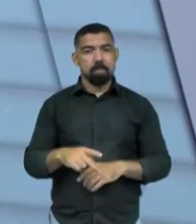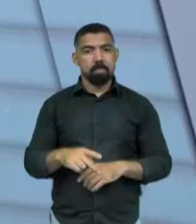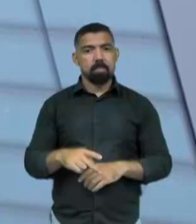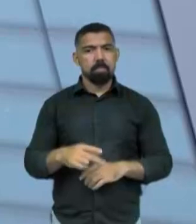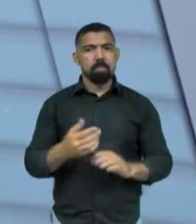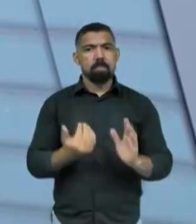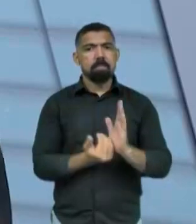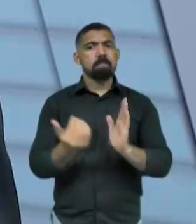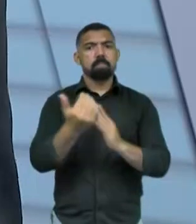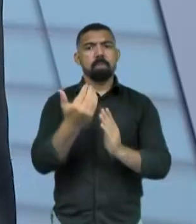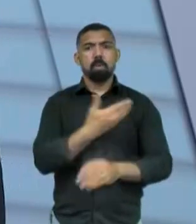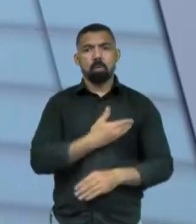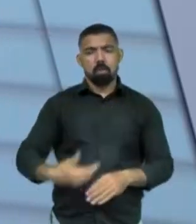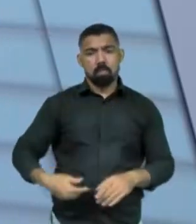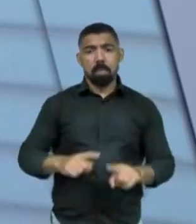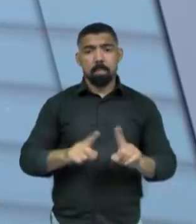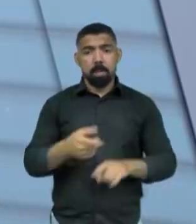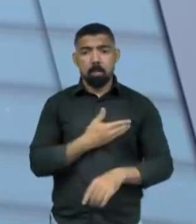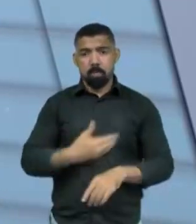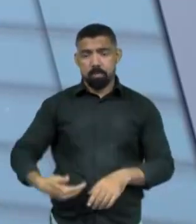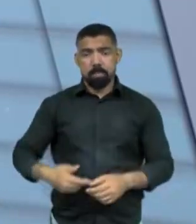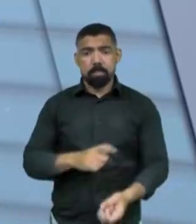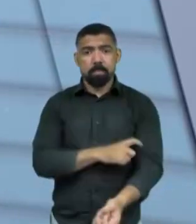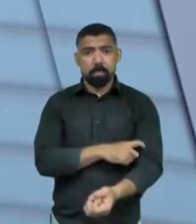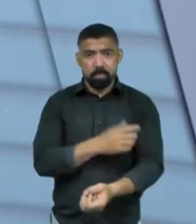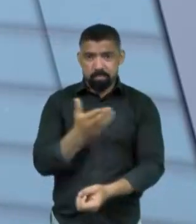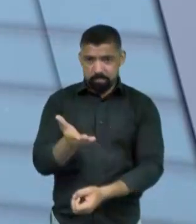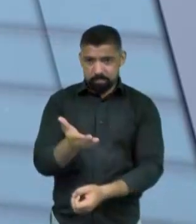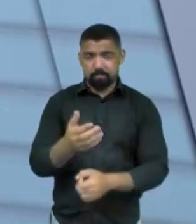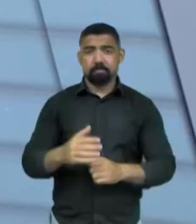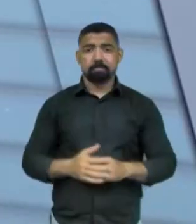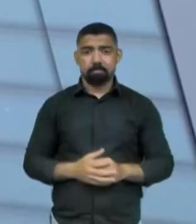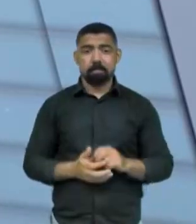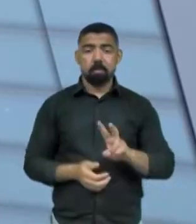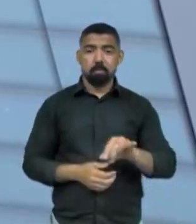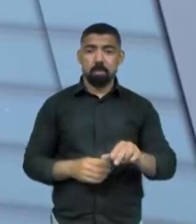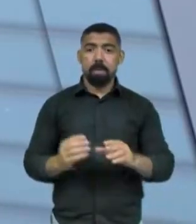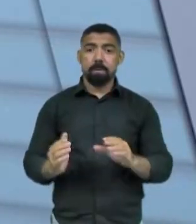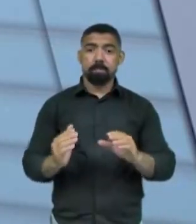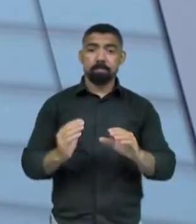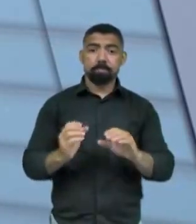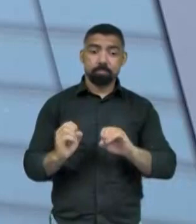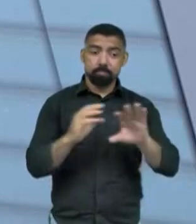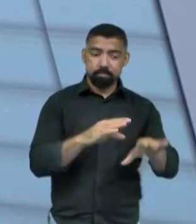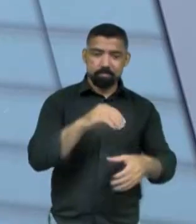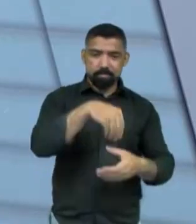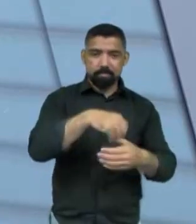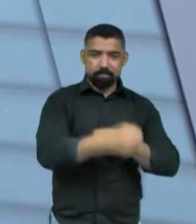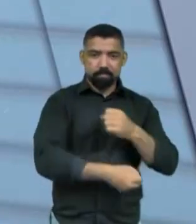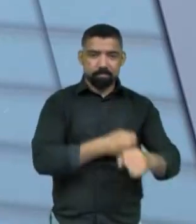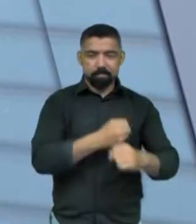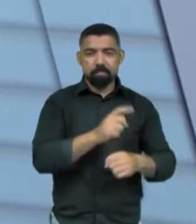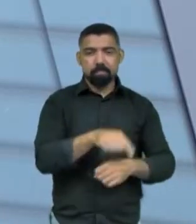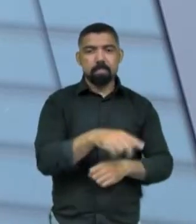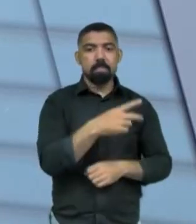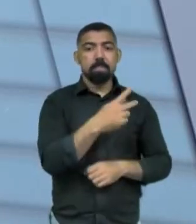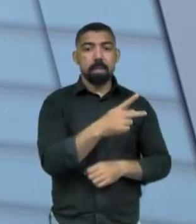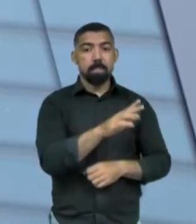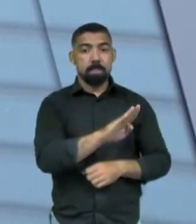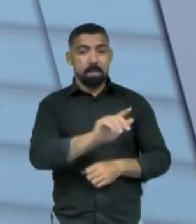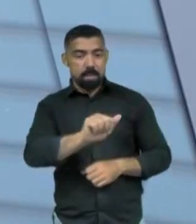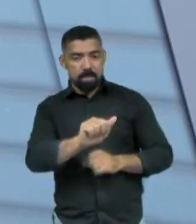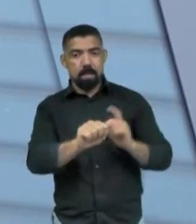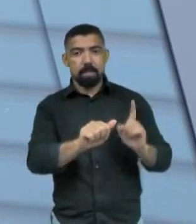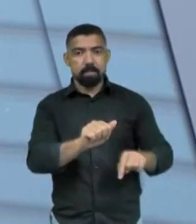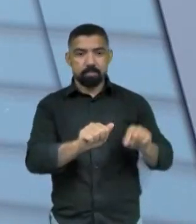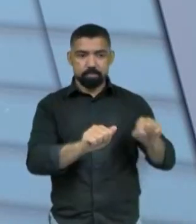governos. Mas o governador Elmano, que vai, inclusive, enviar para a Assembleia este ano o PPA, que é o Plano Plurianual,